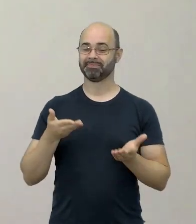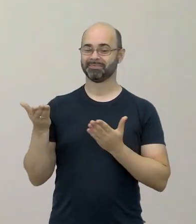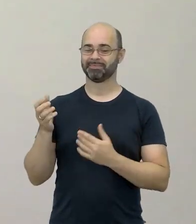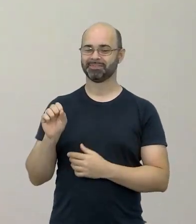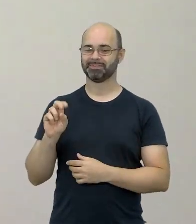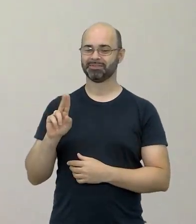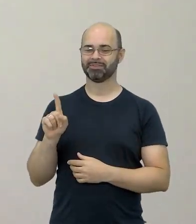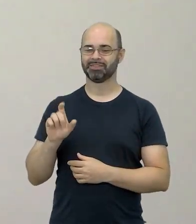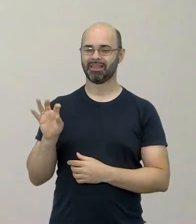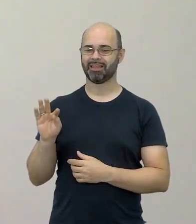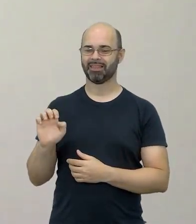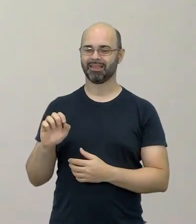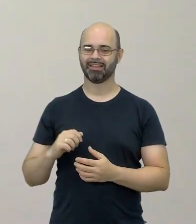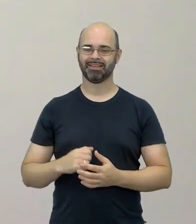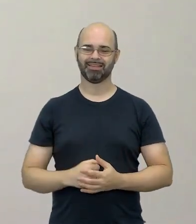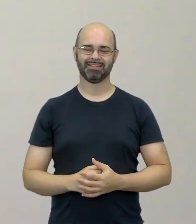Suzete?